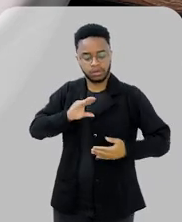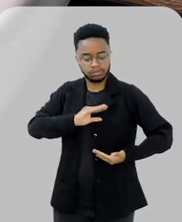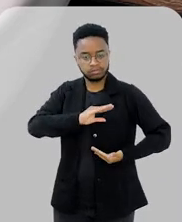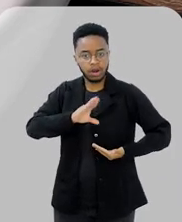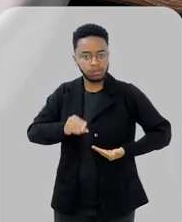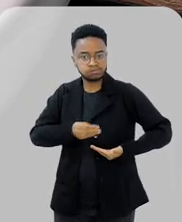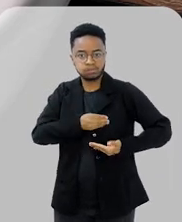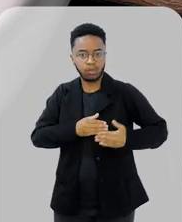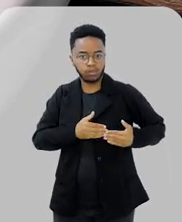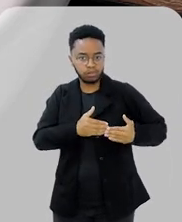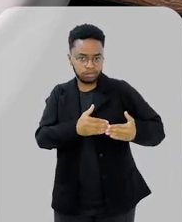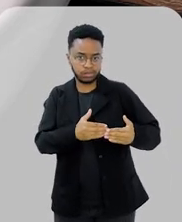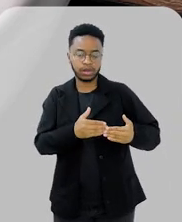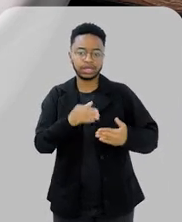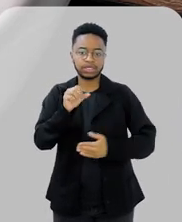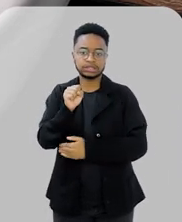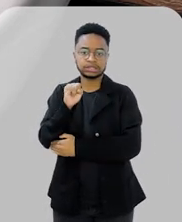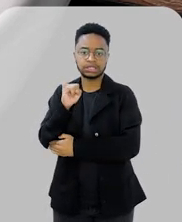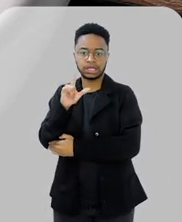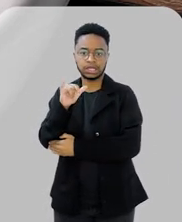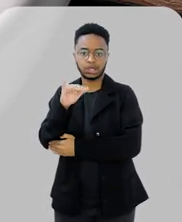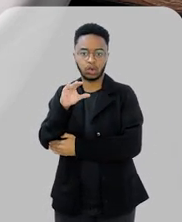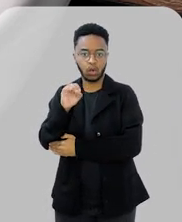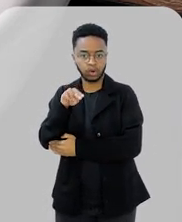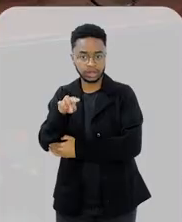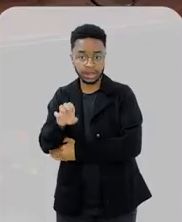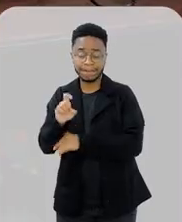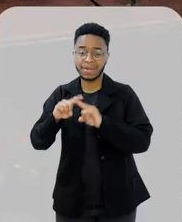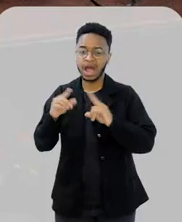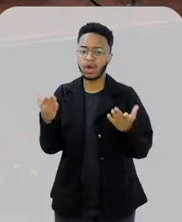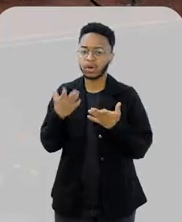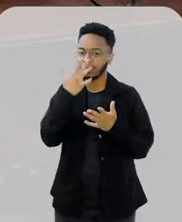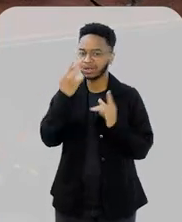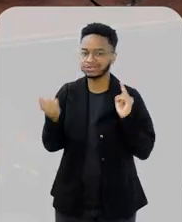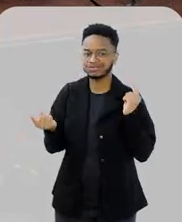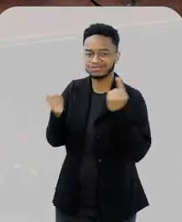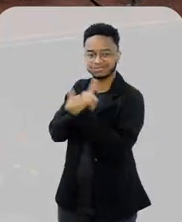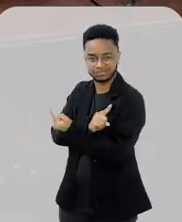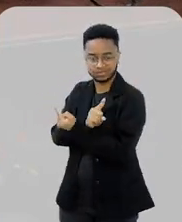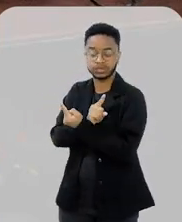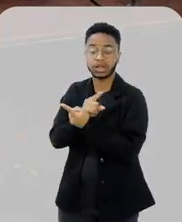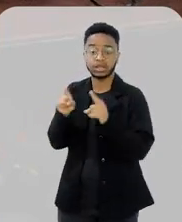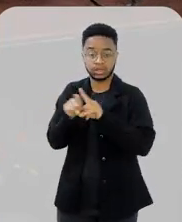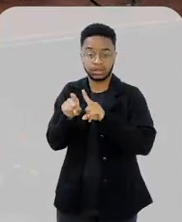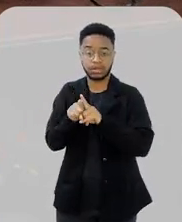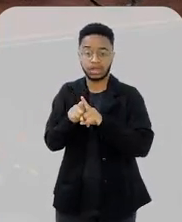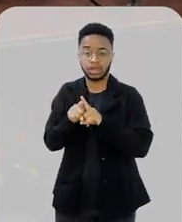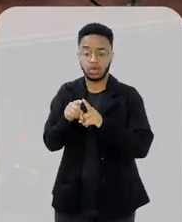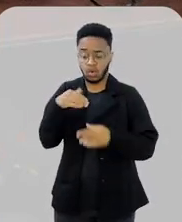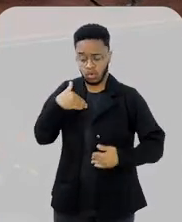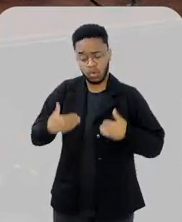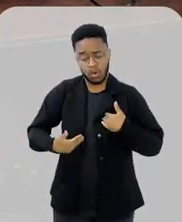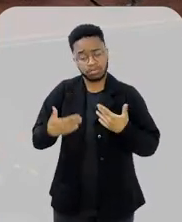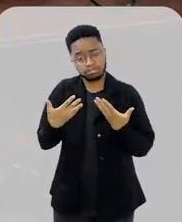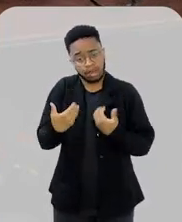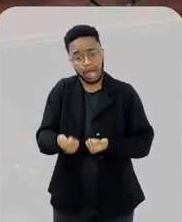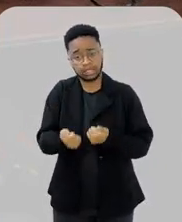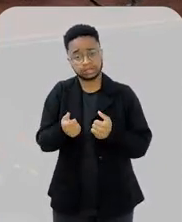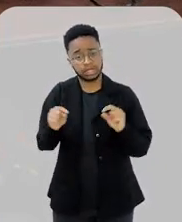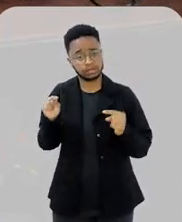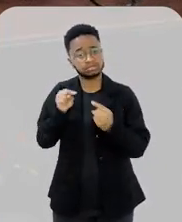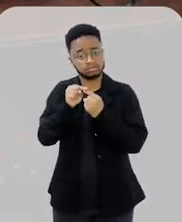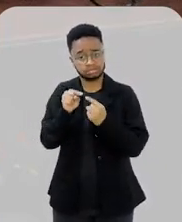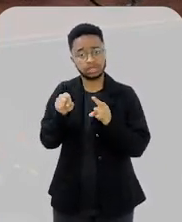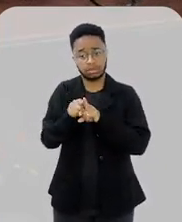querendo aumentar o seio. Hoje em dia a gente vê um movimento contrário a isso até, né? E uma aceitação maior dos nossos corpos também,